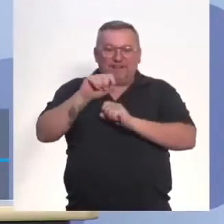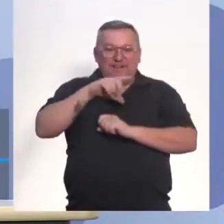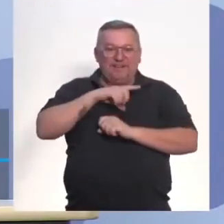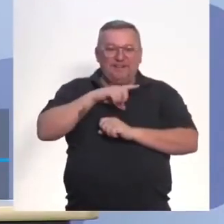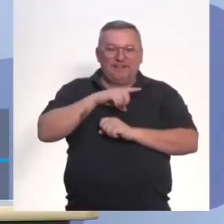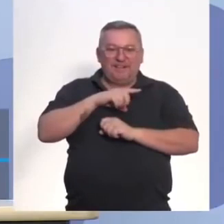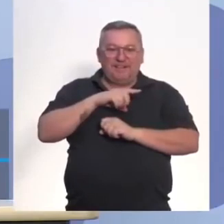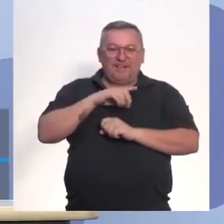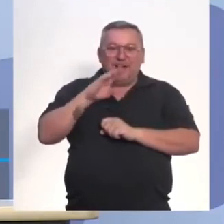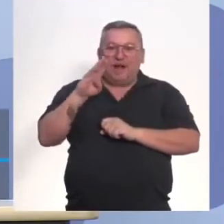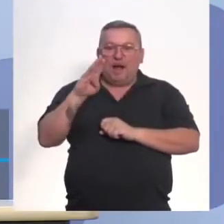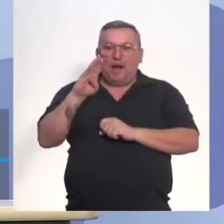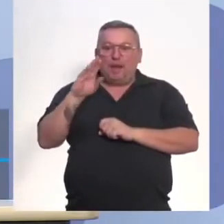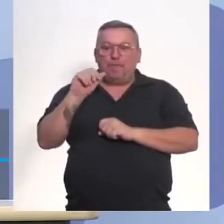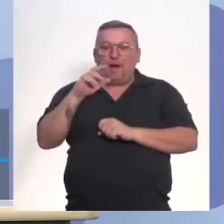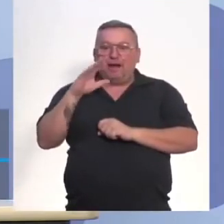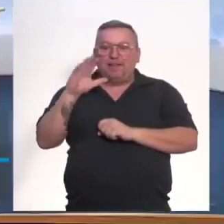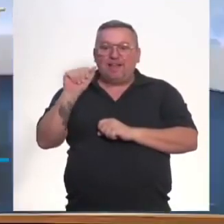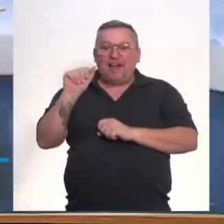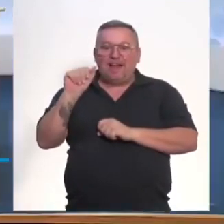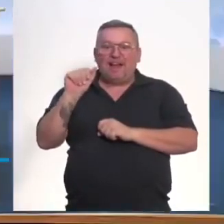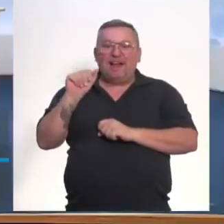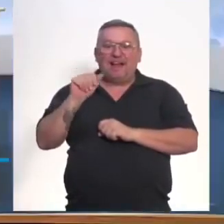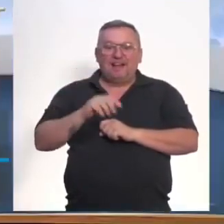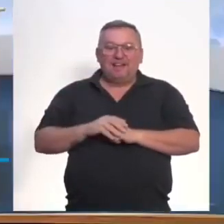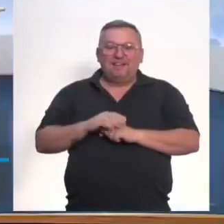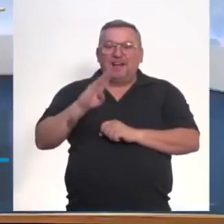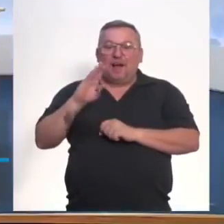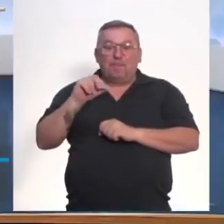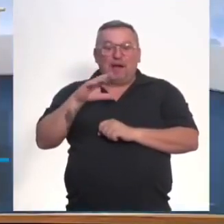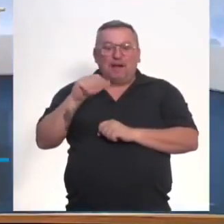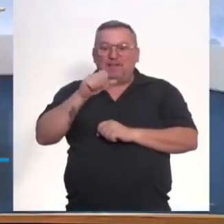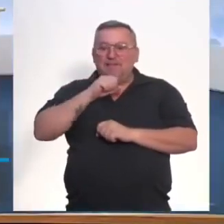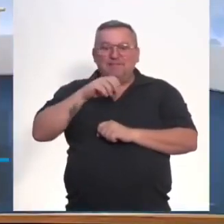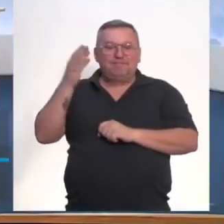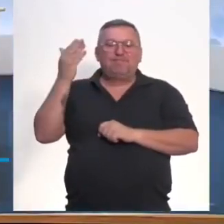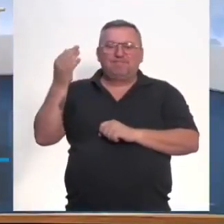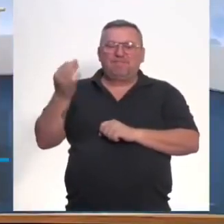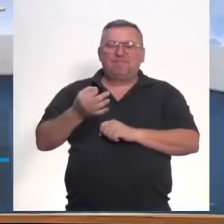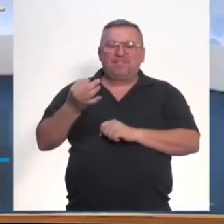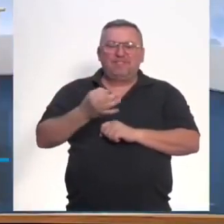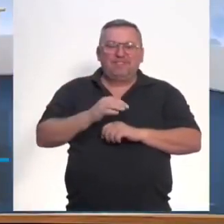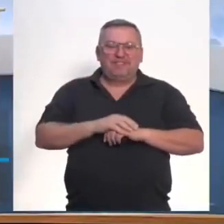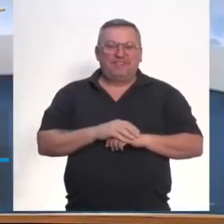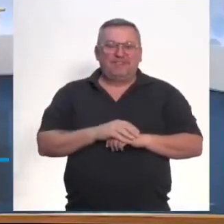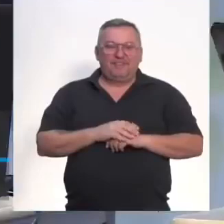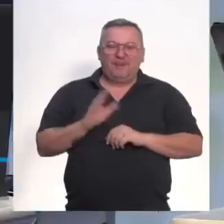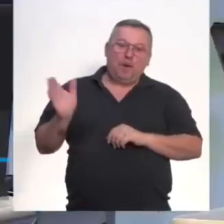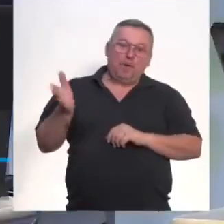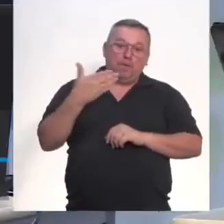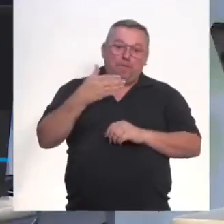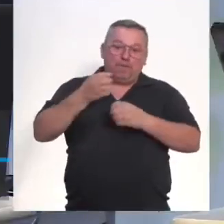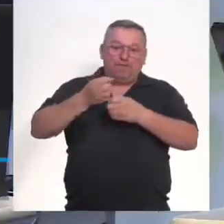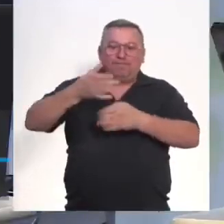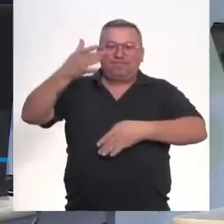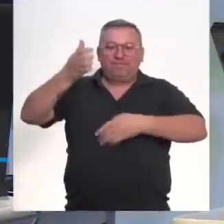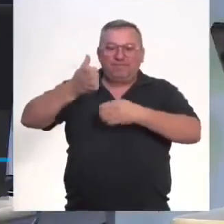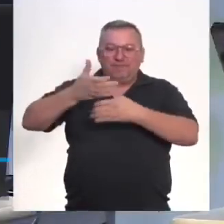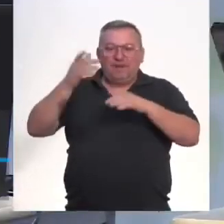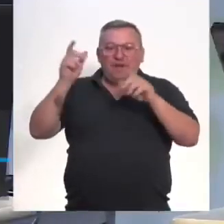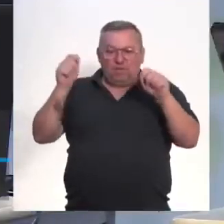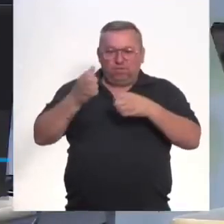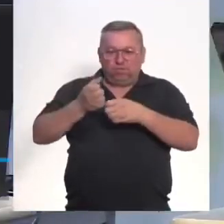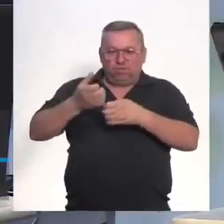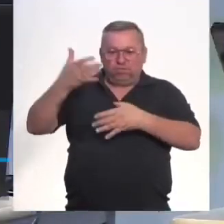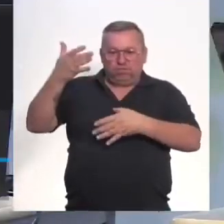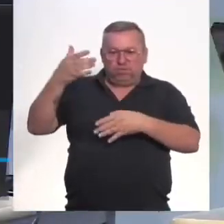a Barça. Isso, é ele. Esse, tem a Barça perfil em casa, arrasou muito bem. Então, bora abrir o chat e pode deixar